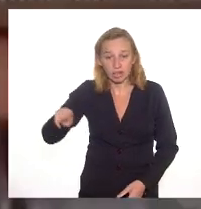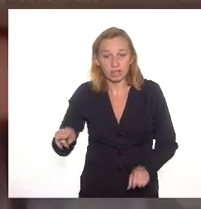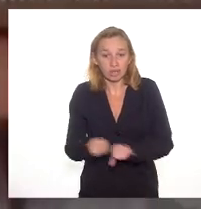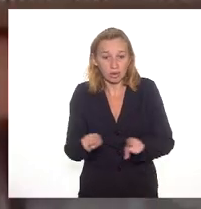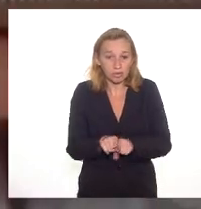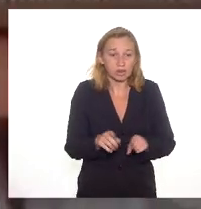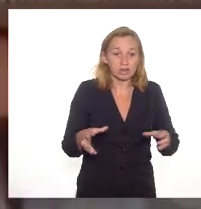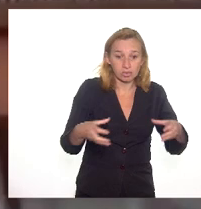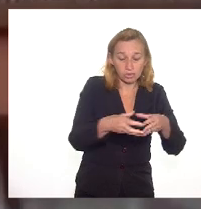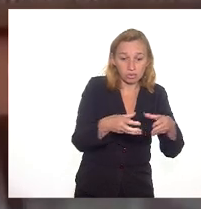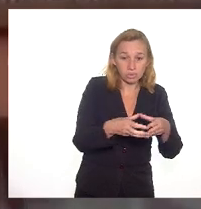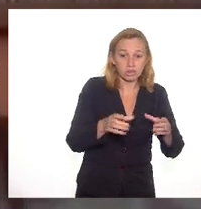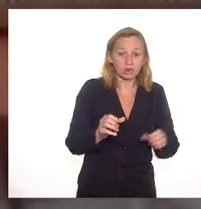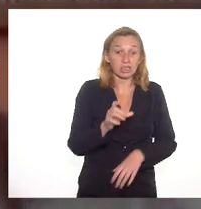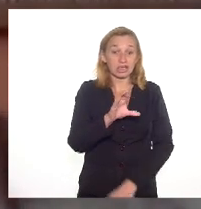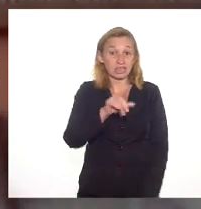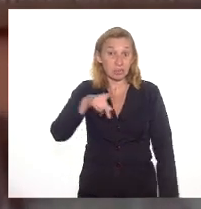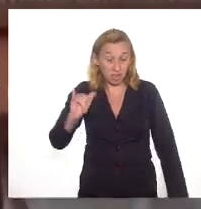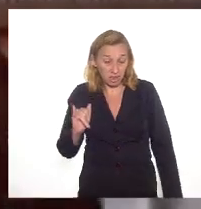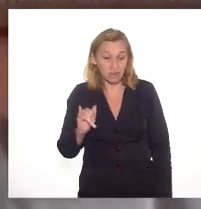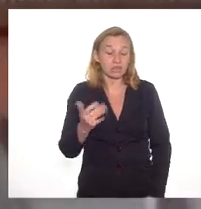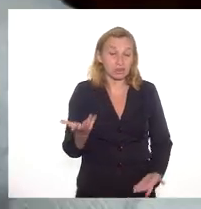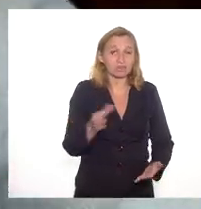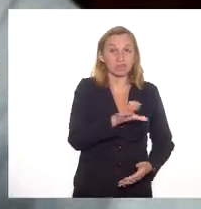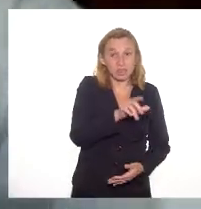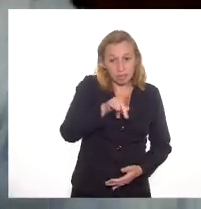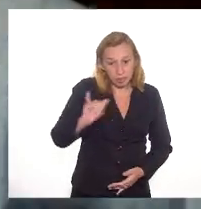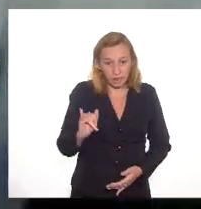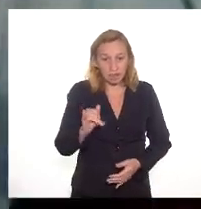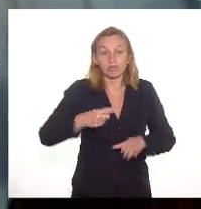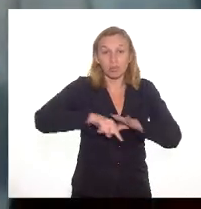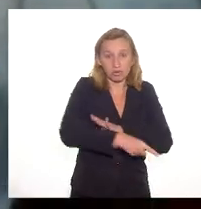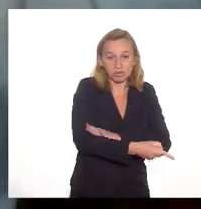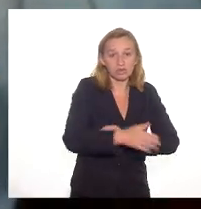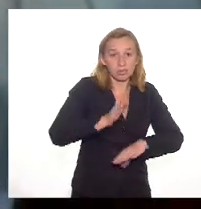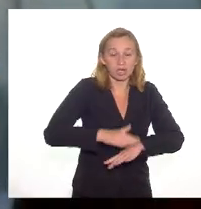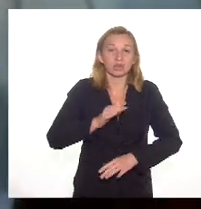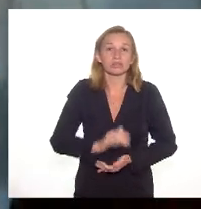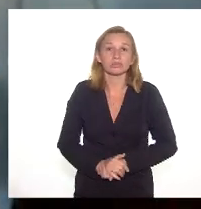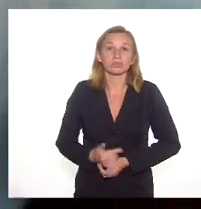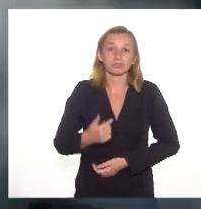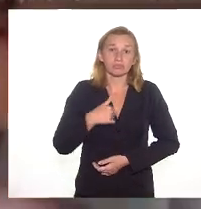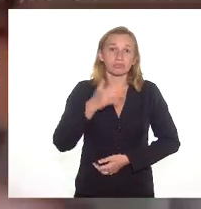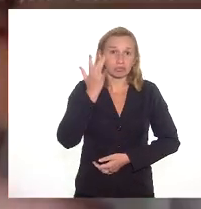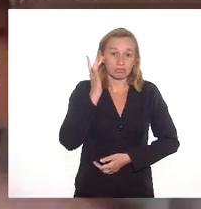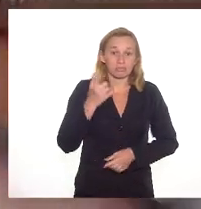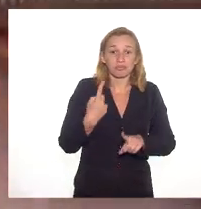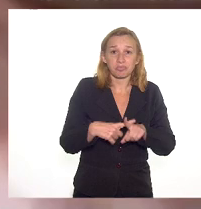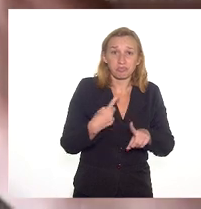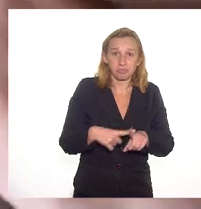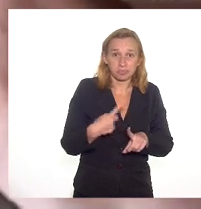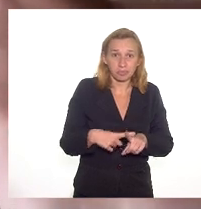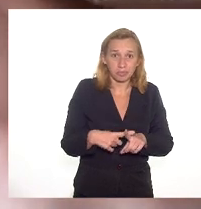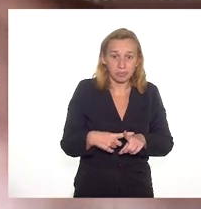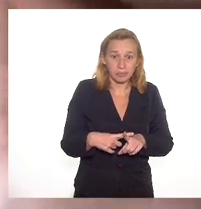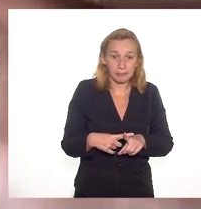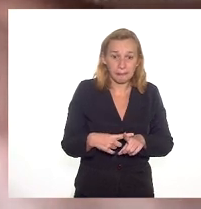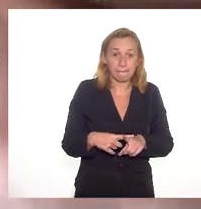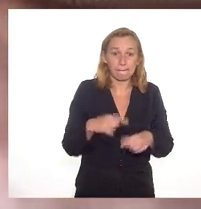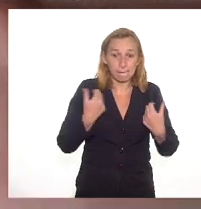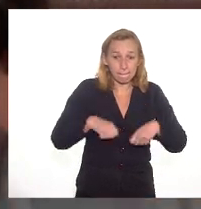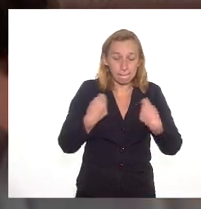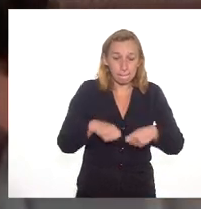que fazem parte. Já tem uma CPI sobre isso. E atuam, CPI, para aprofundar. Eu acho, até porque